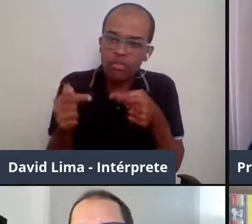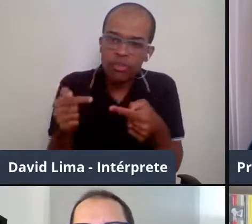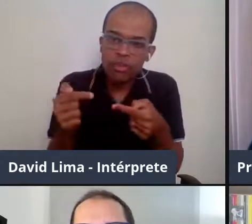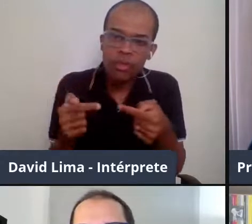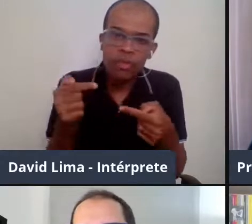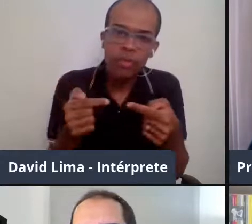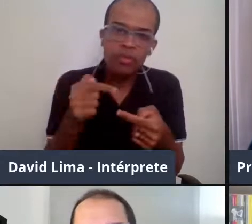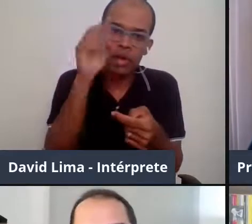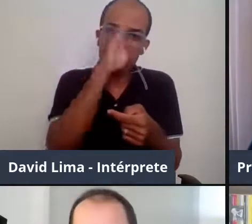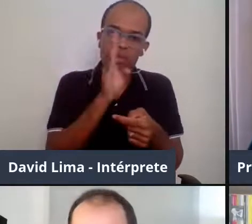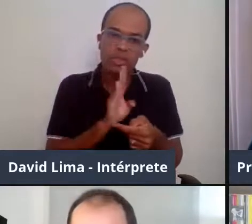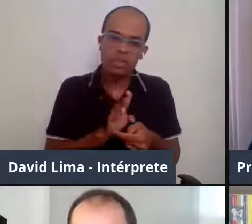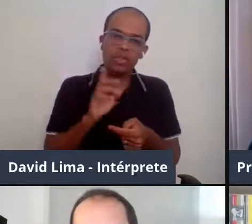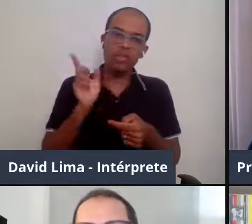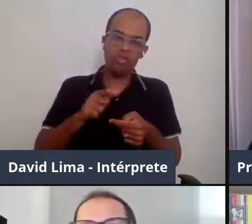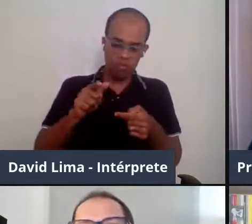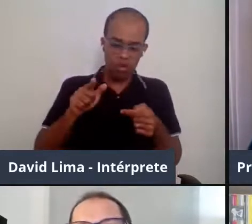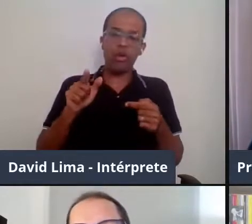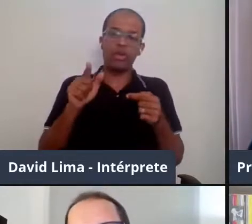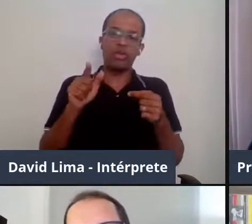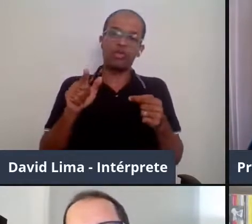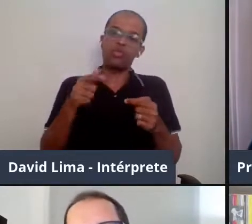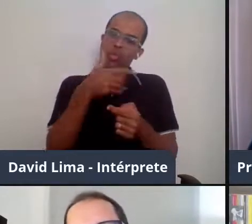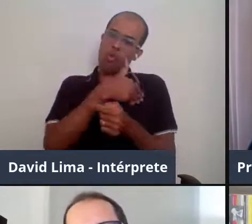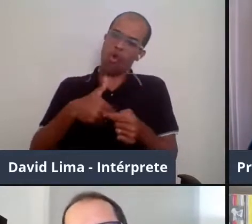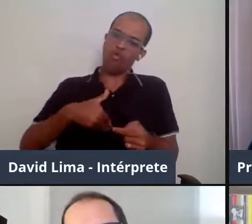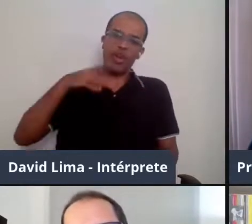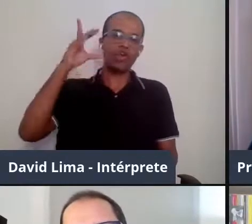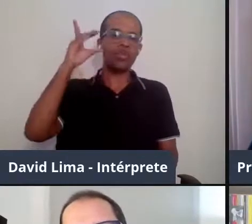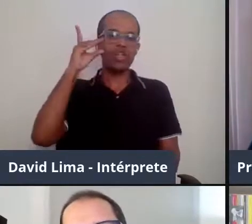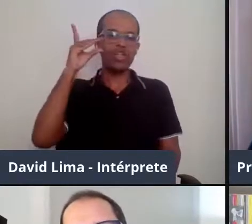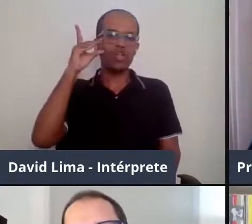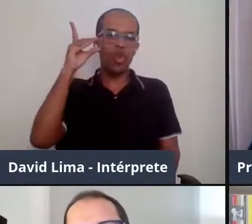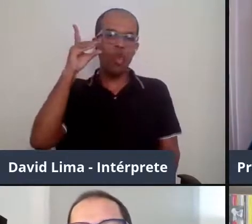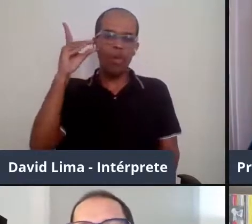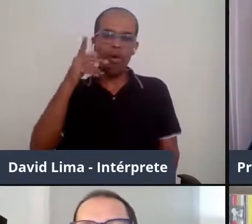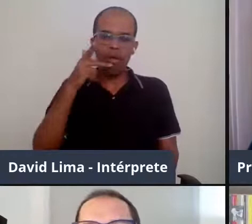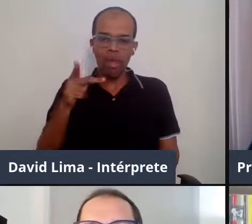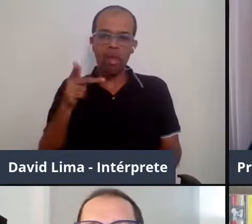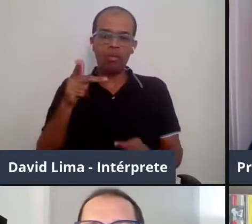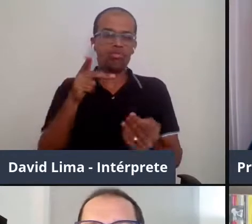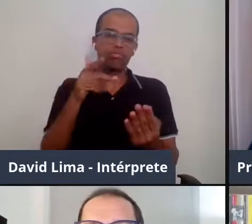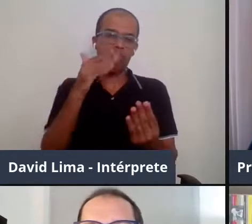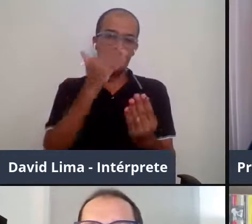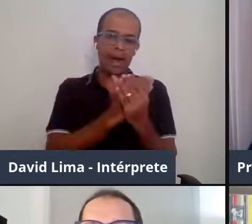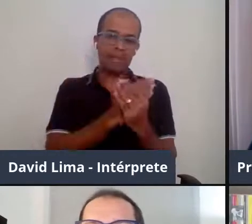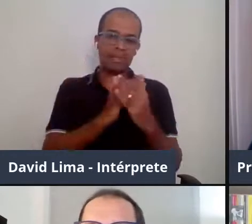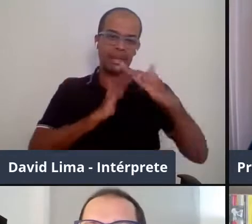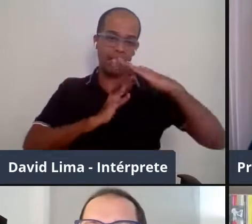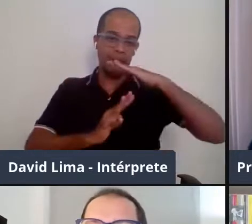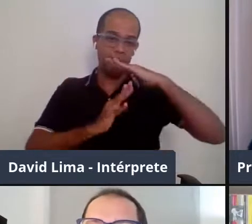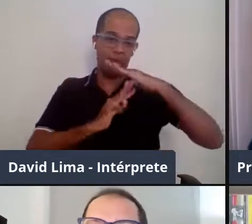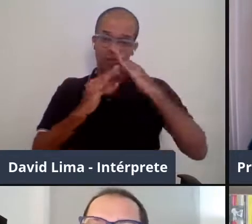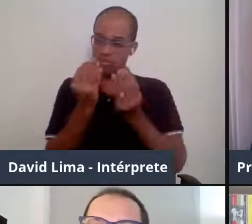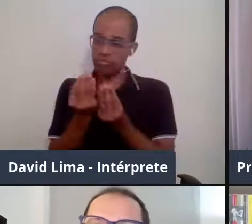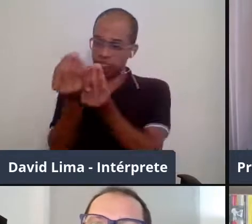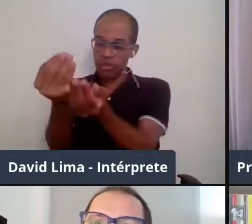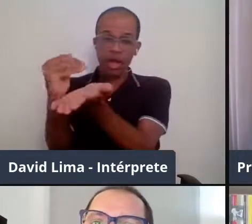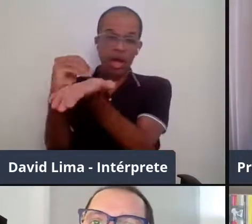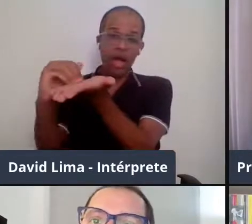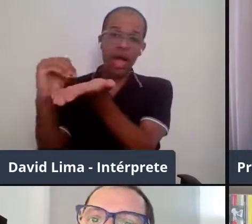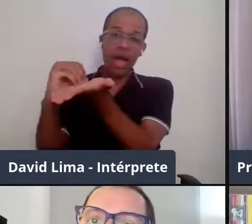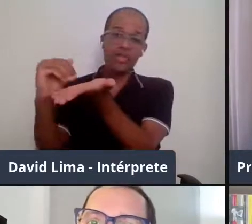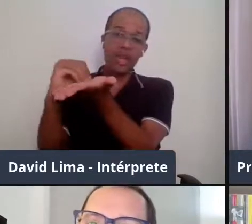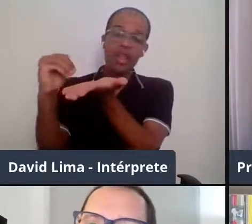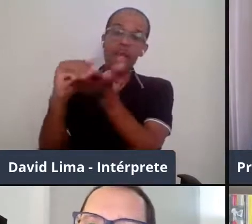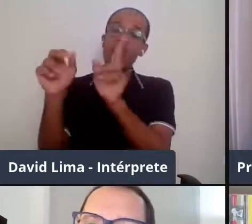Brasil foi durante o governo Dilma, quando delegou a pasta da imigração à Secretaria de